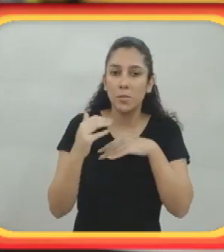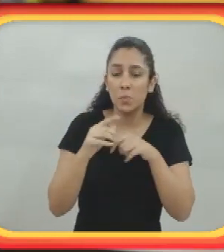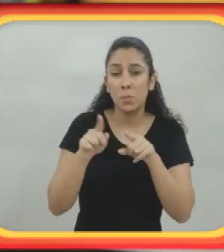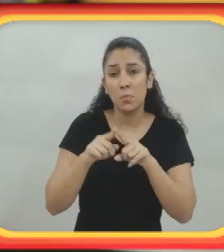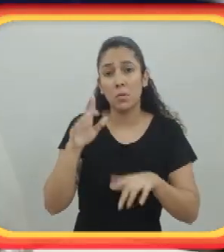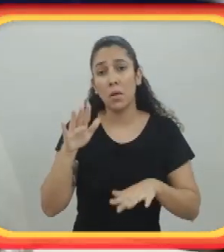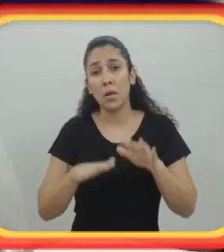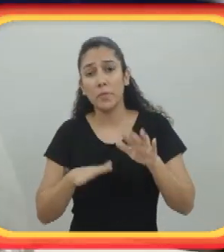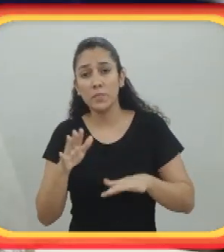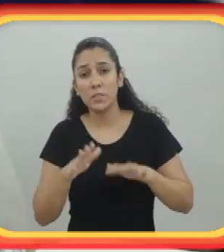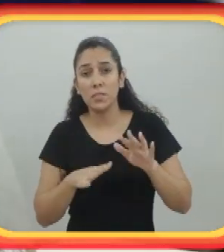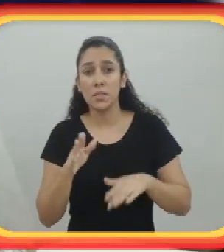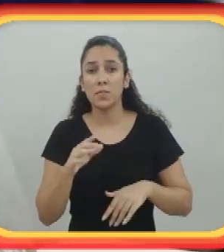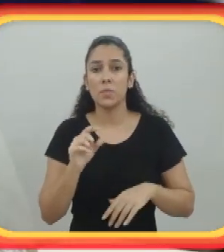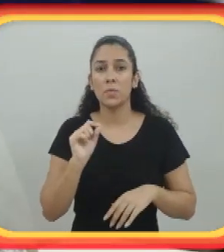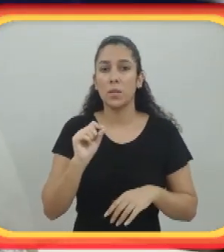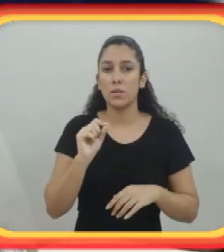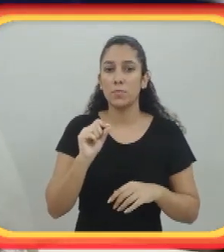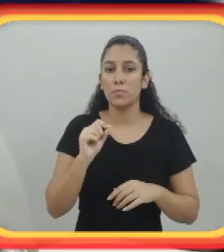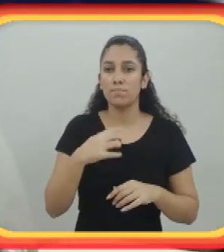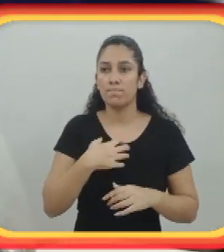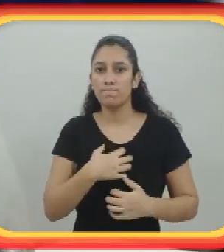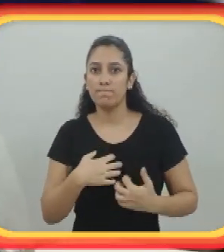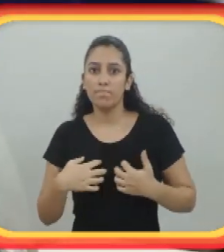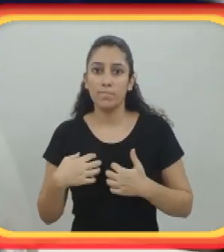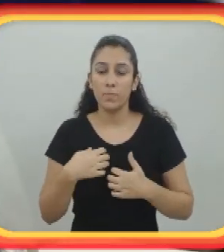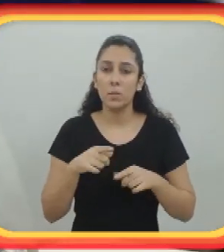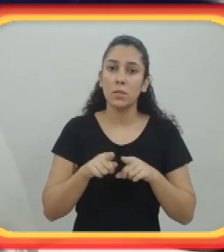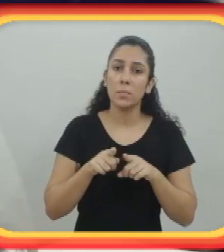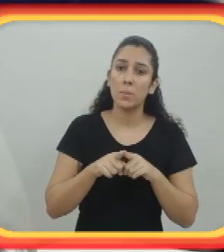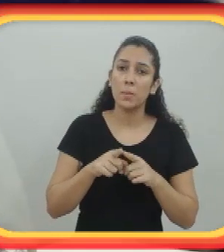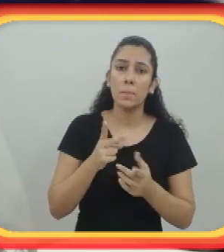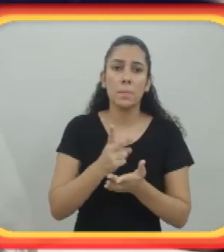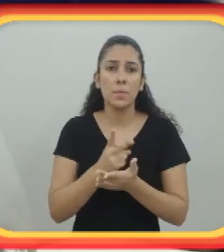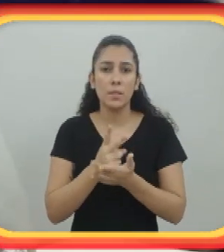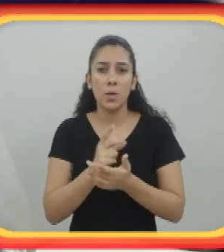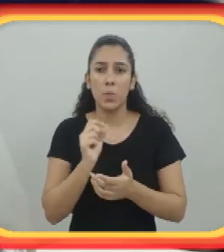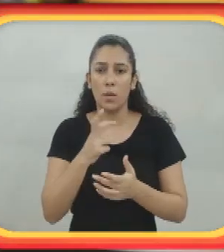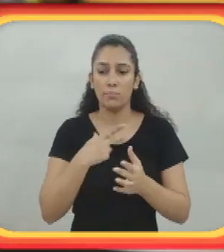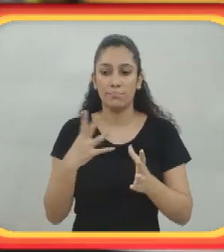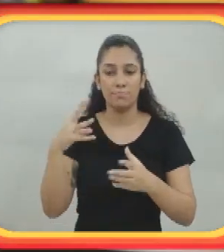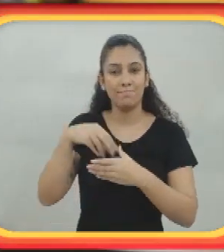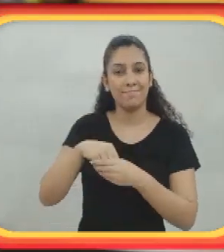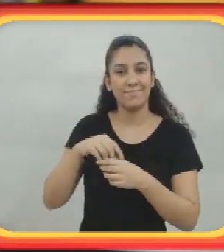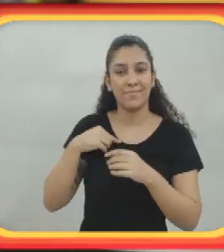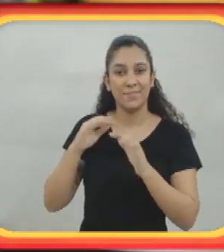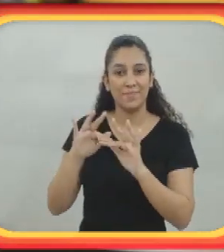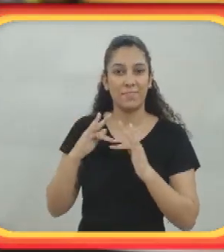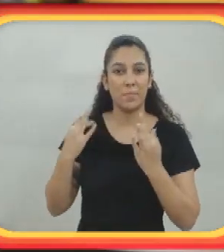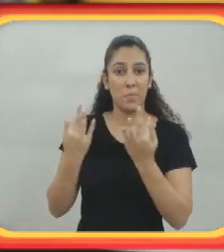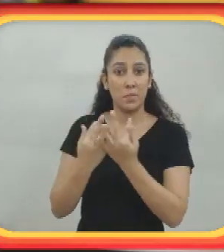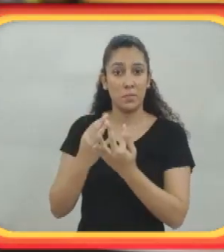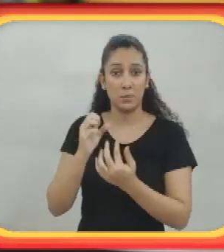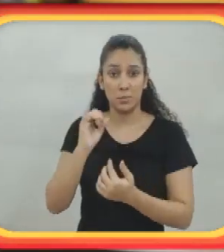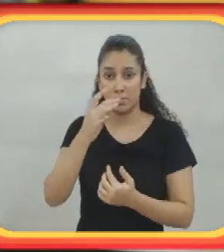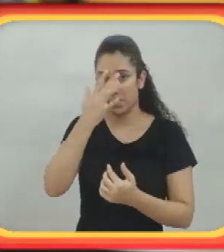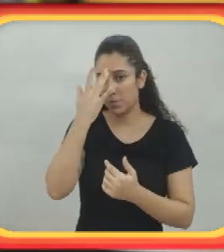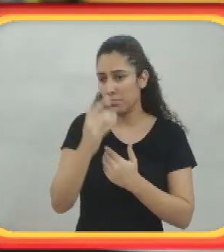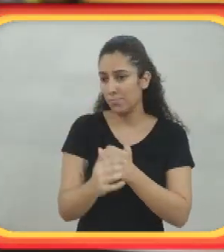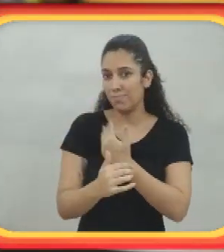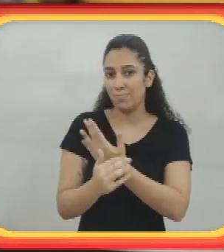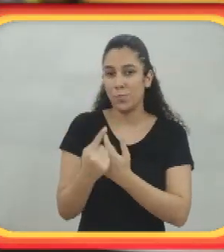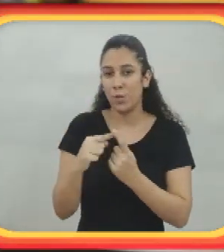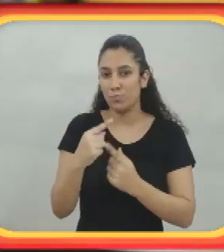toque seja ele carinhoso ou às vezes um pouco ríspido, mesmo que ele parta